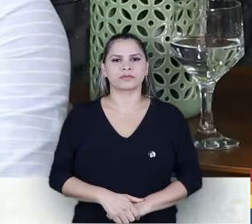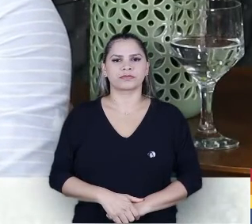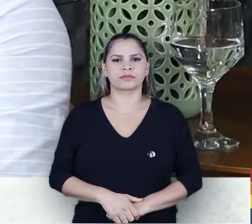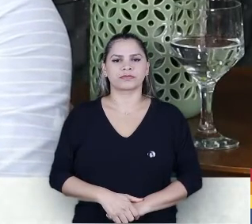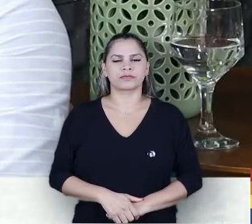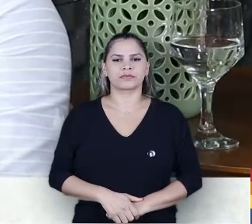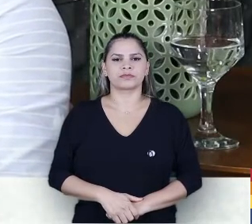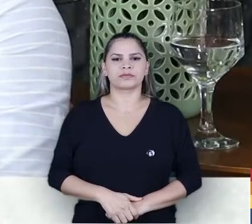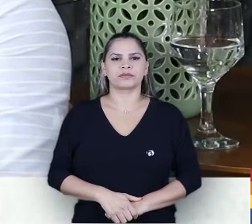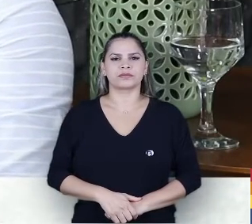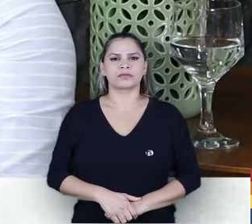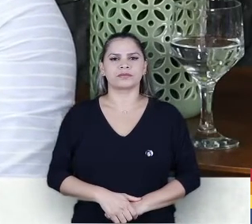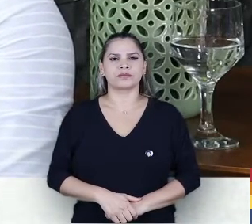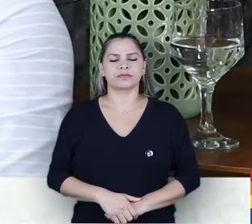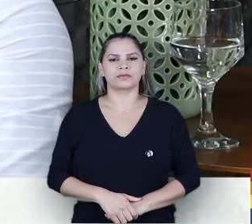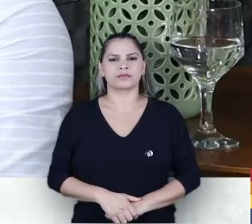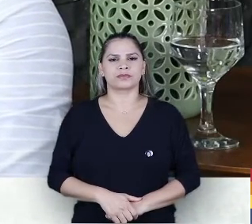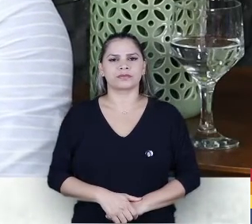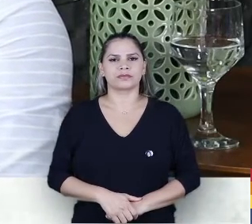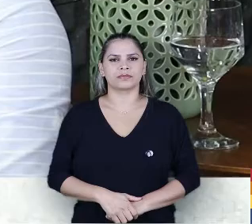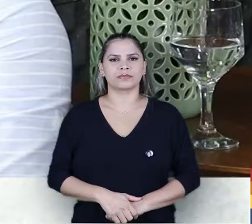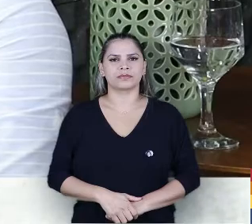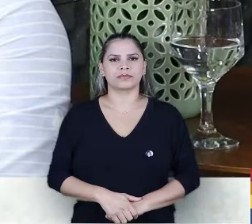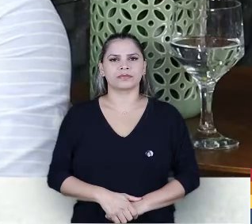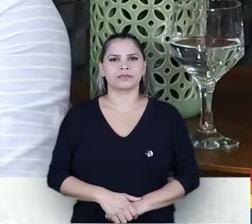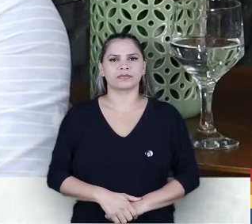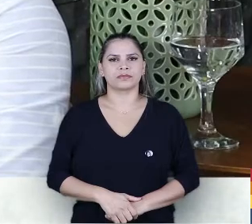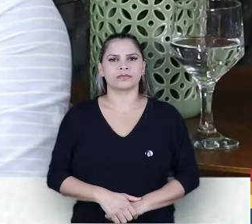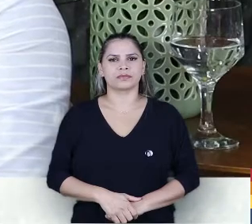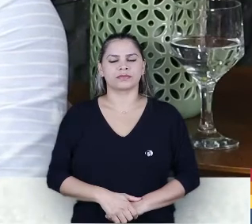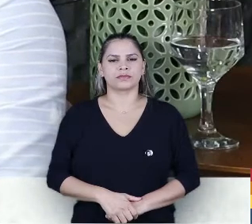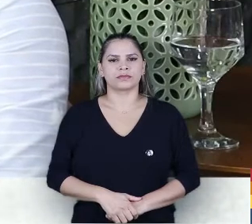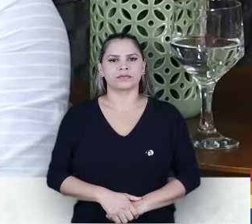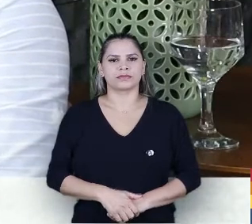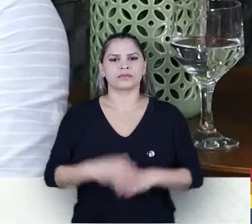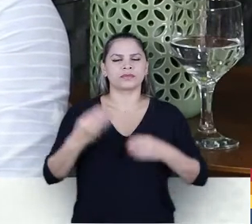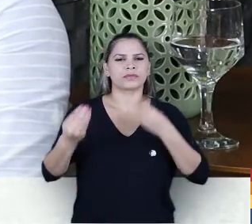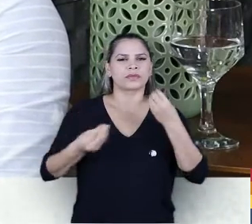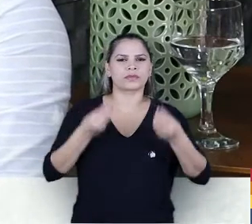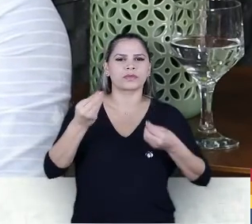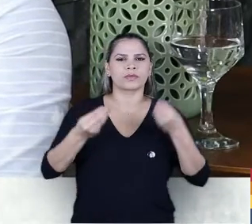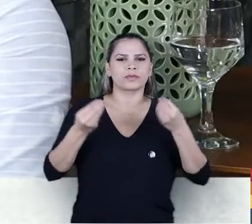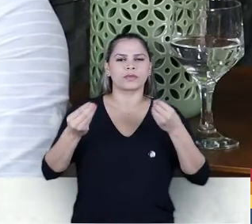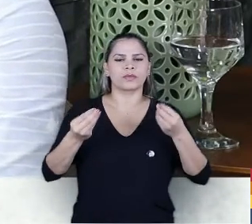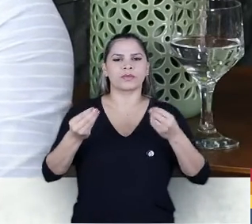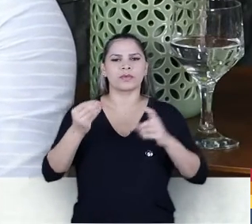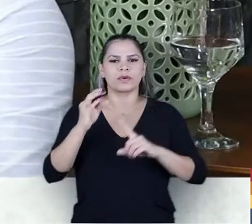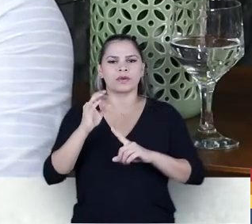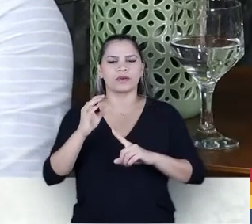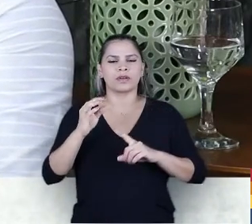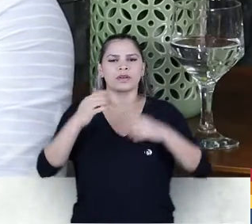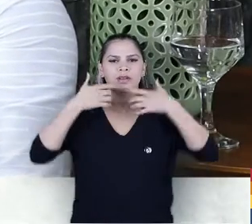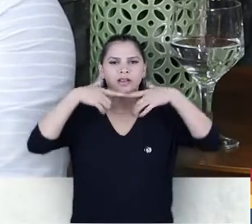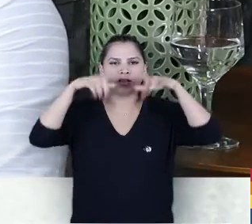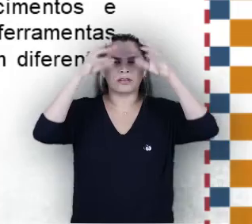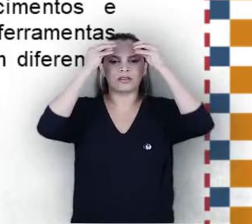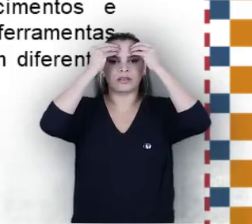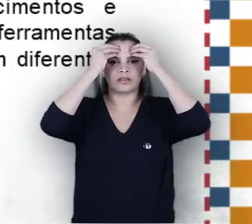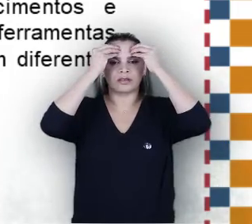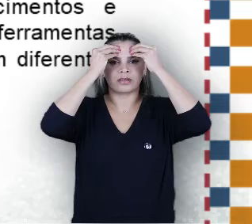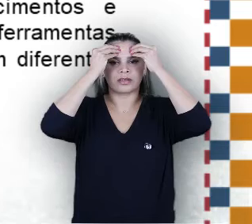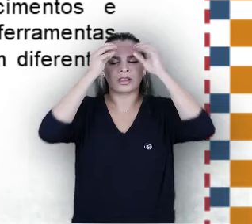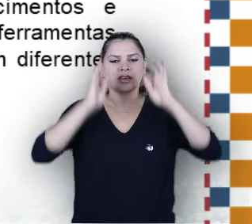integrar para desenvolver atividades dentro da escola, levando em consideração os conteúdos de arte. Dentro da